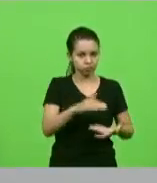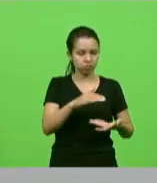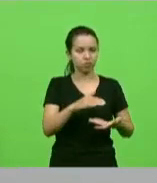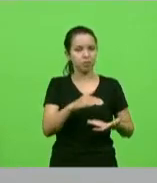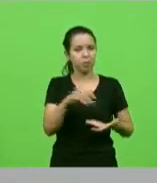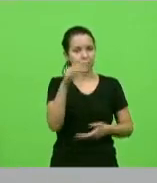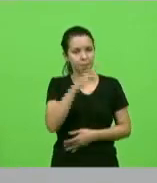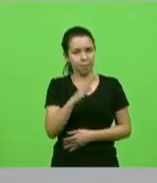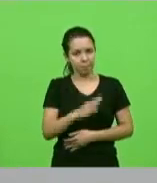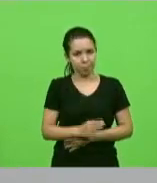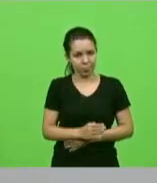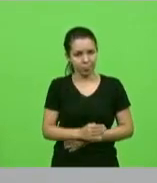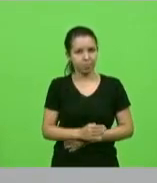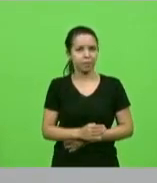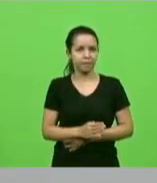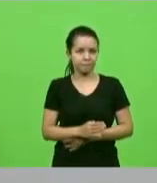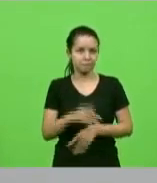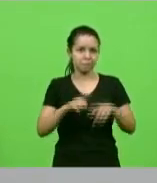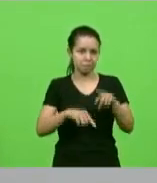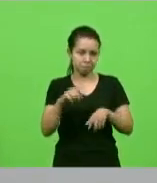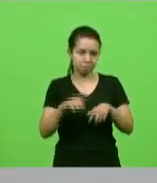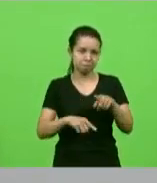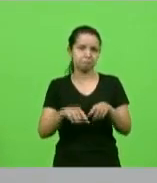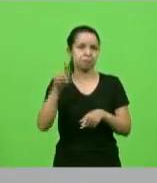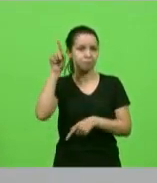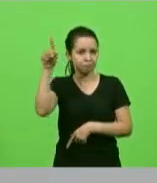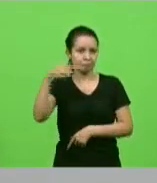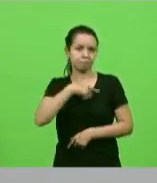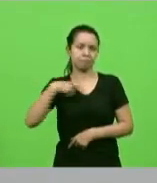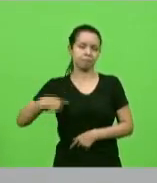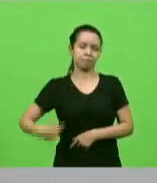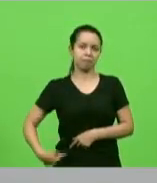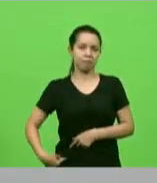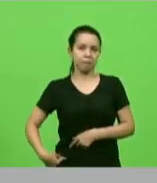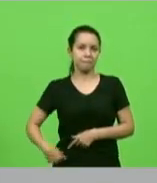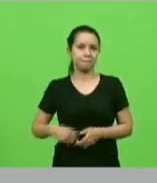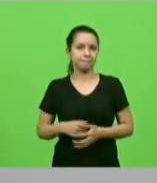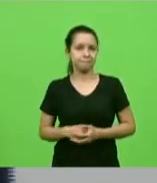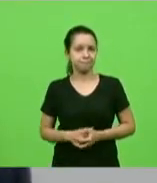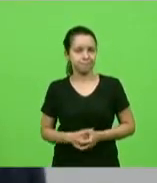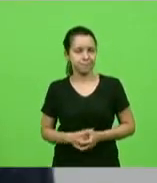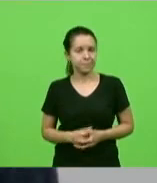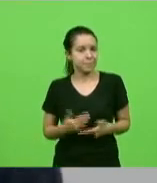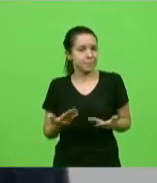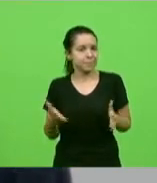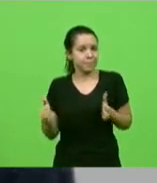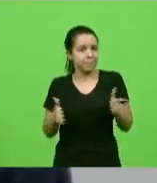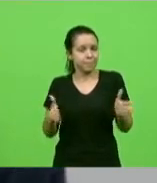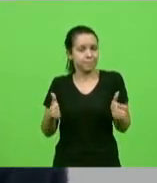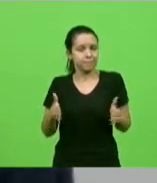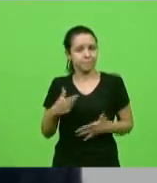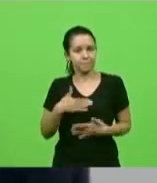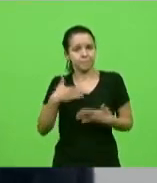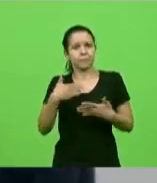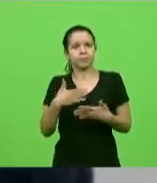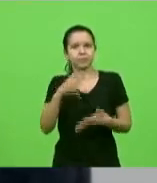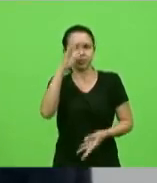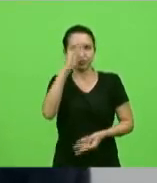da China, como só é sabido. Nesse momento, espanta e permite-nos